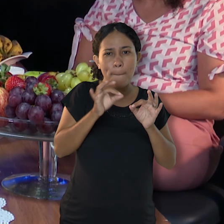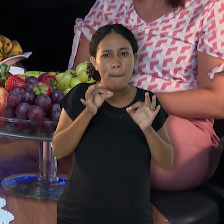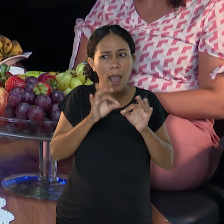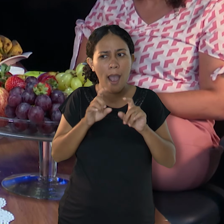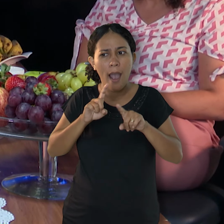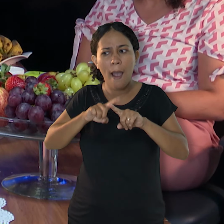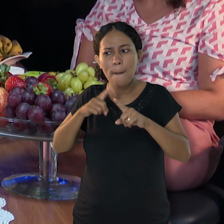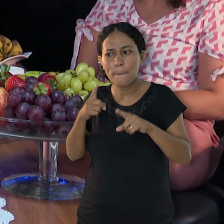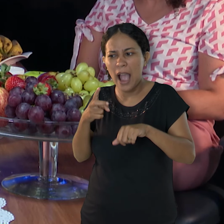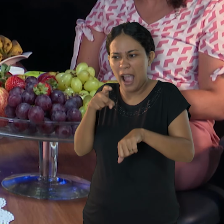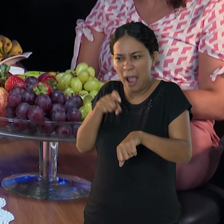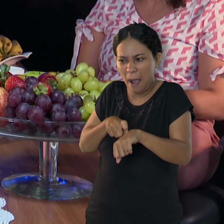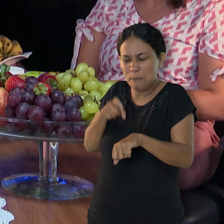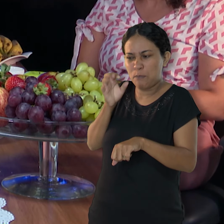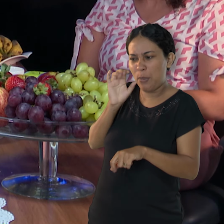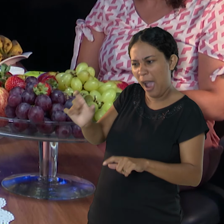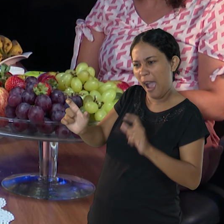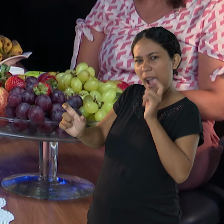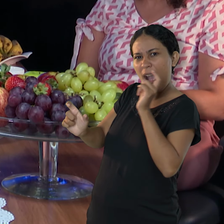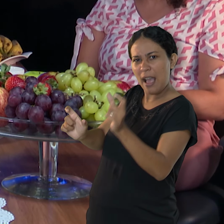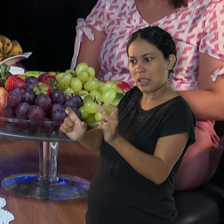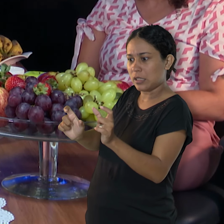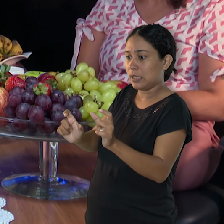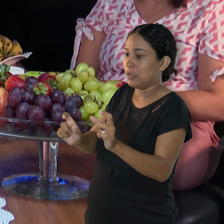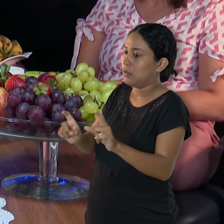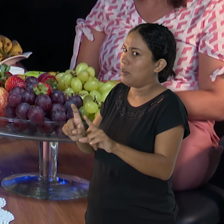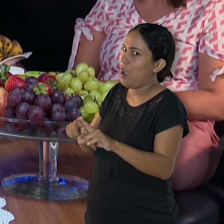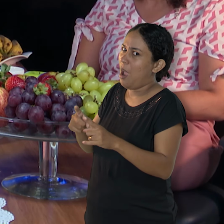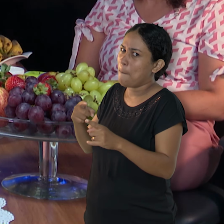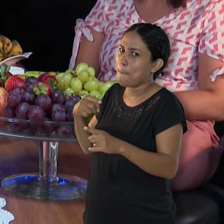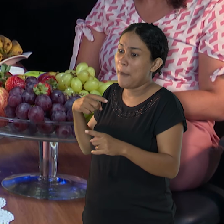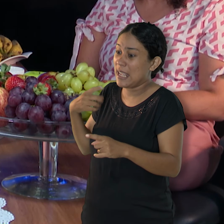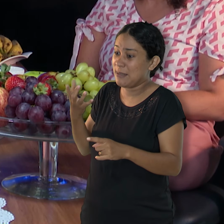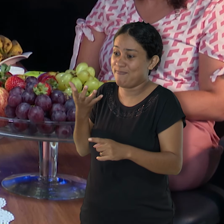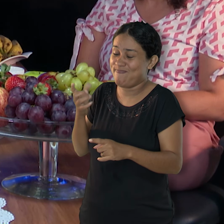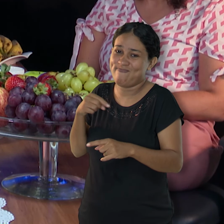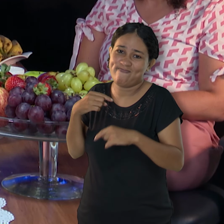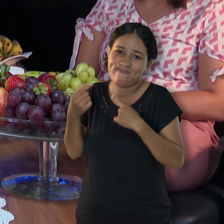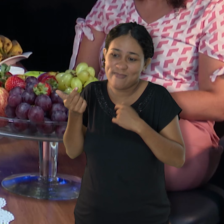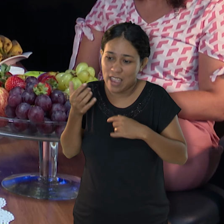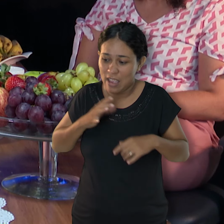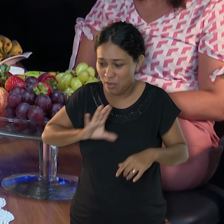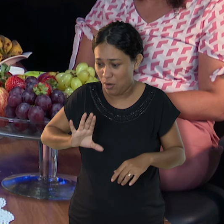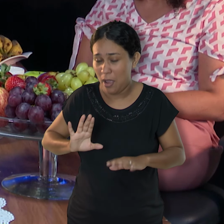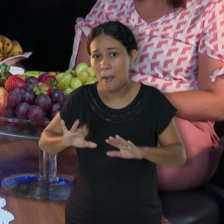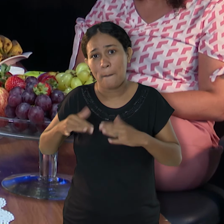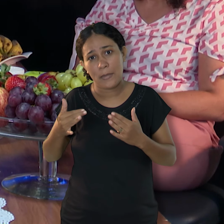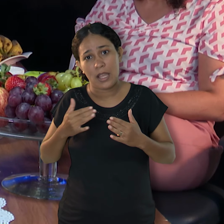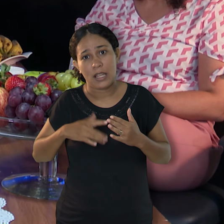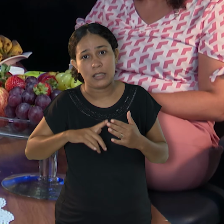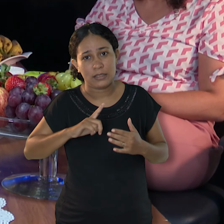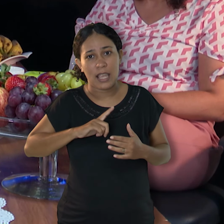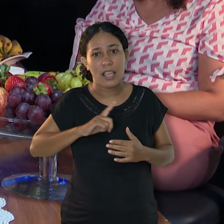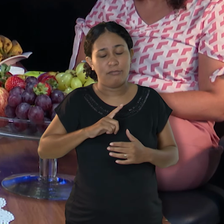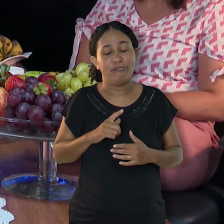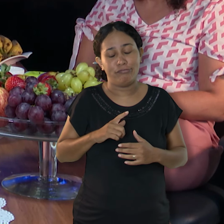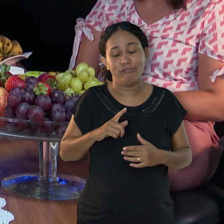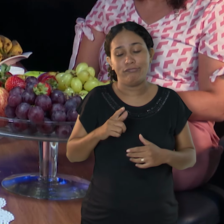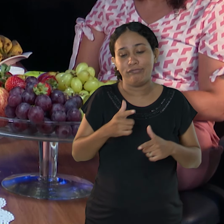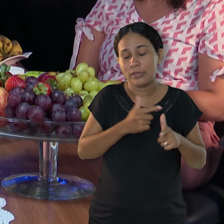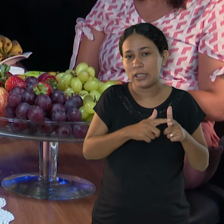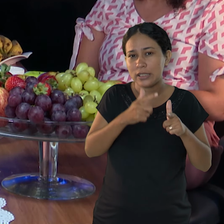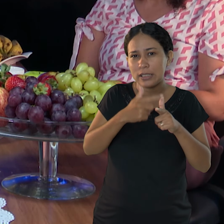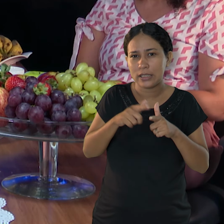enfático, sem a intenção, sem perceber. Então, não estou dizendo assim, teve as situações que eu acabei sendo